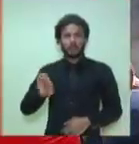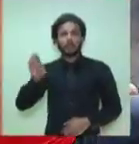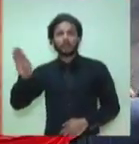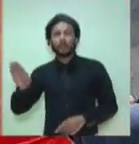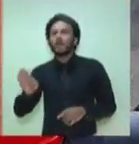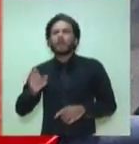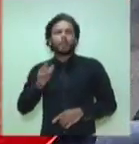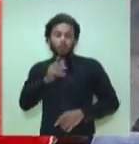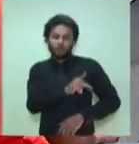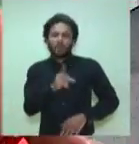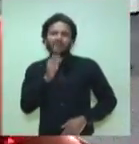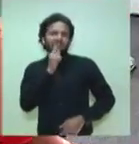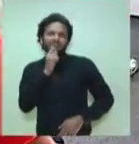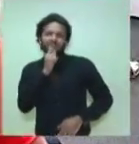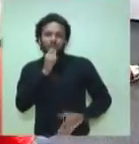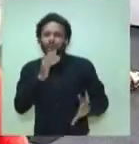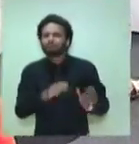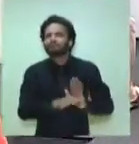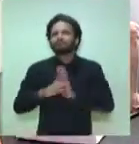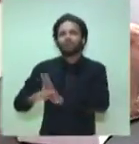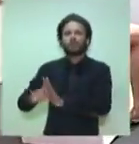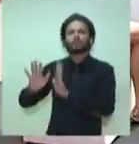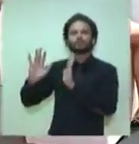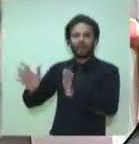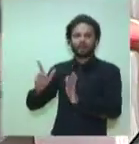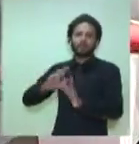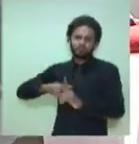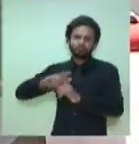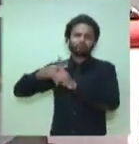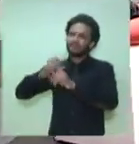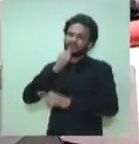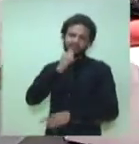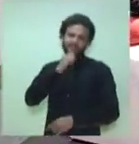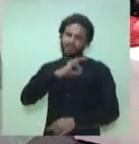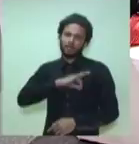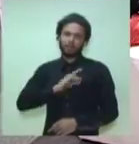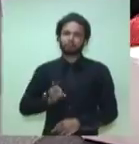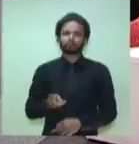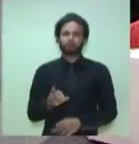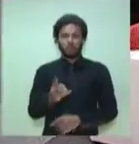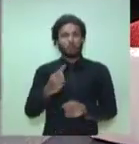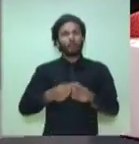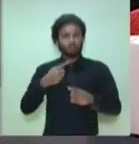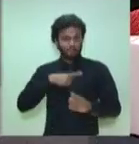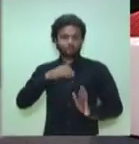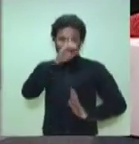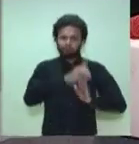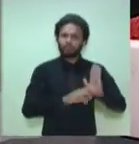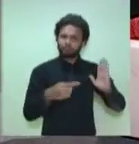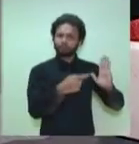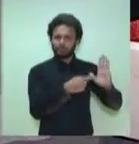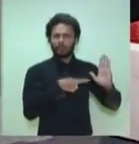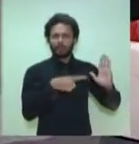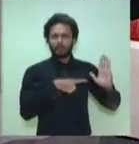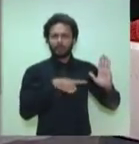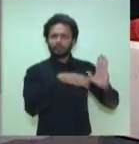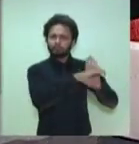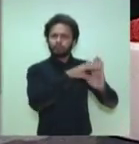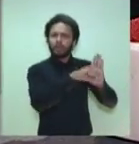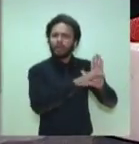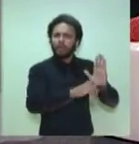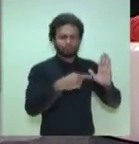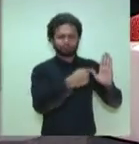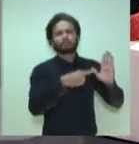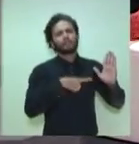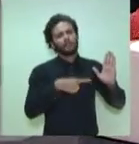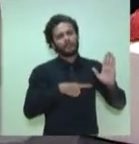não foram agraciados com as suas progressões e promoções funcionais a que têm direito por determinação da lei. Nós